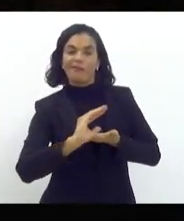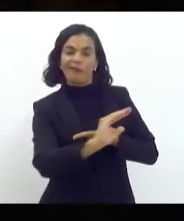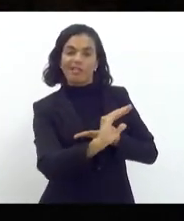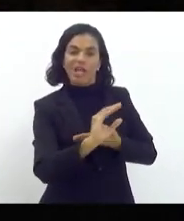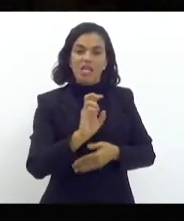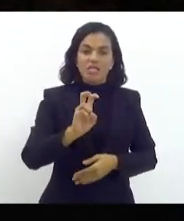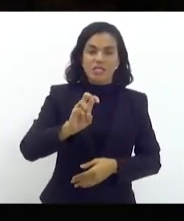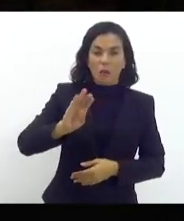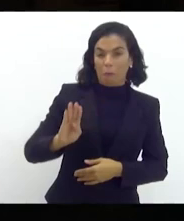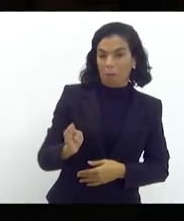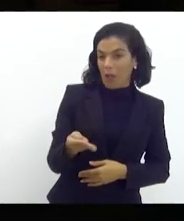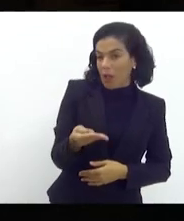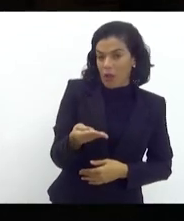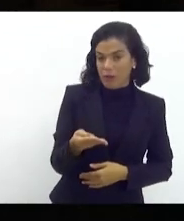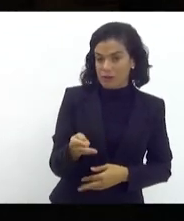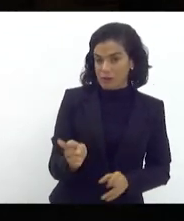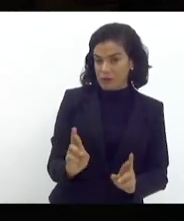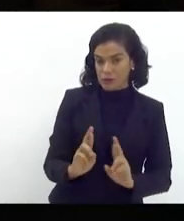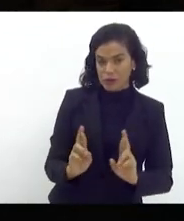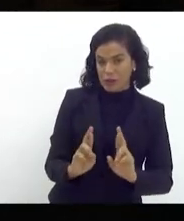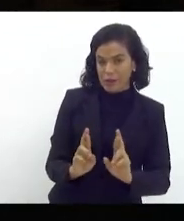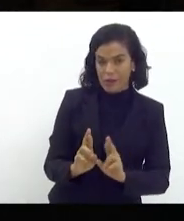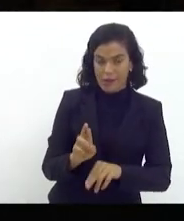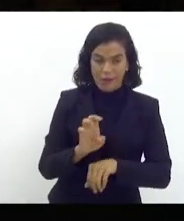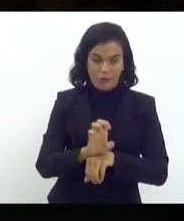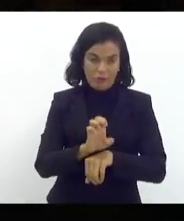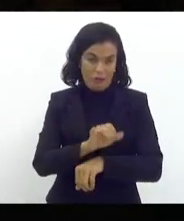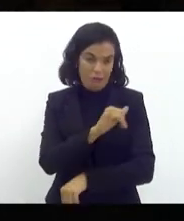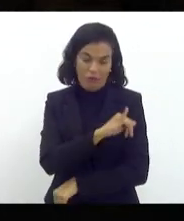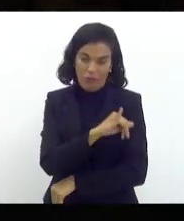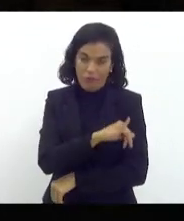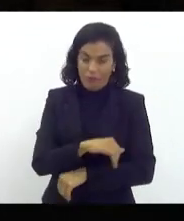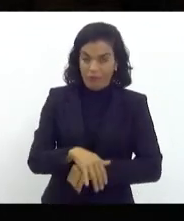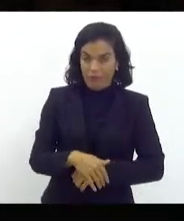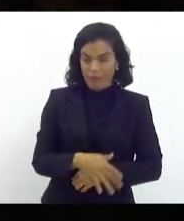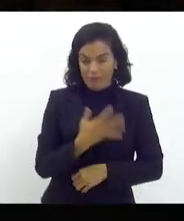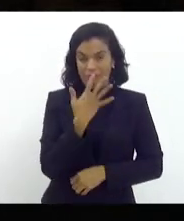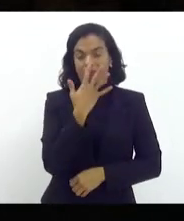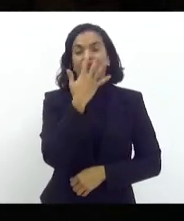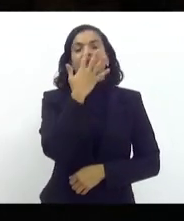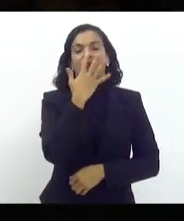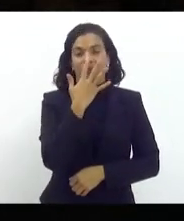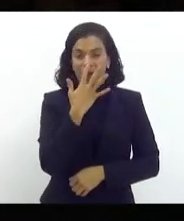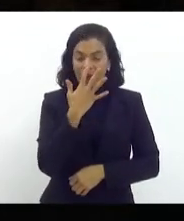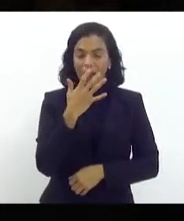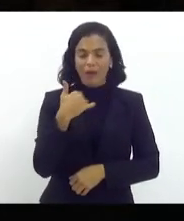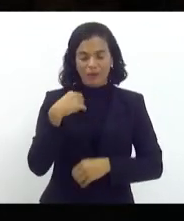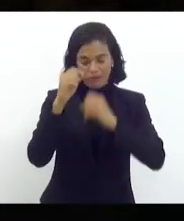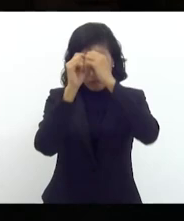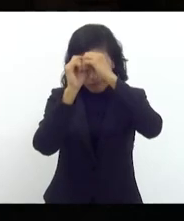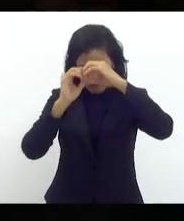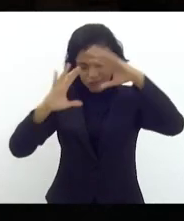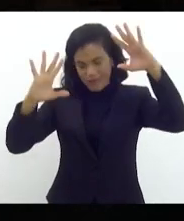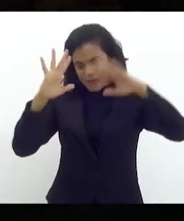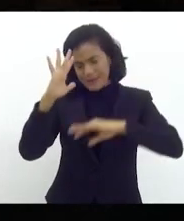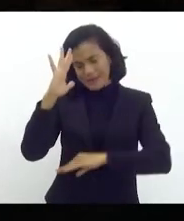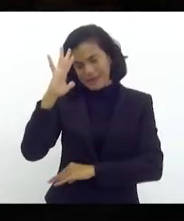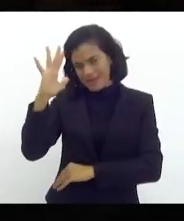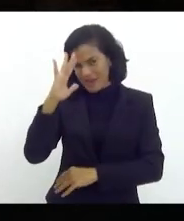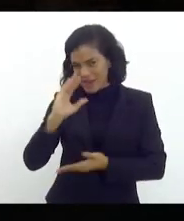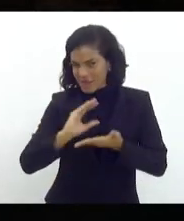cinco bilhões de reais no estado do Rio de Janeiro aí eu me pergunto